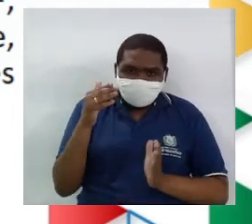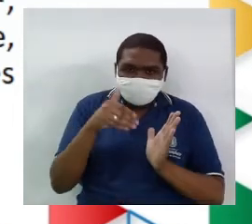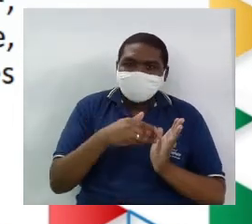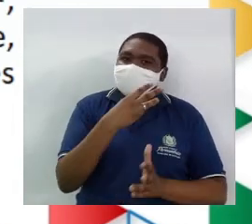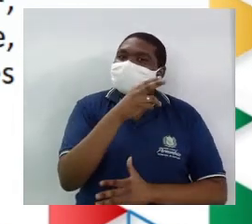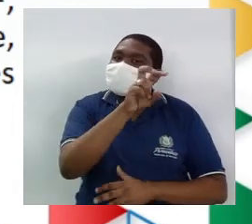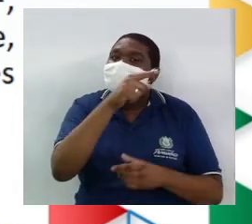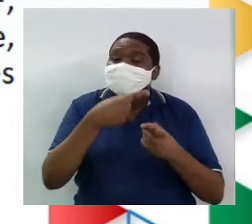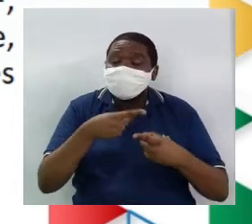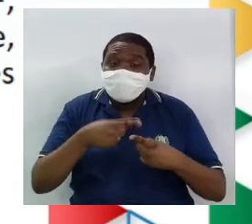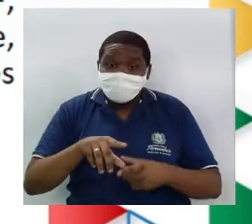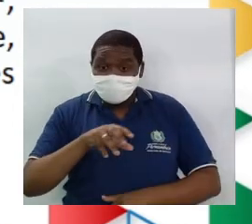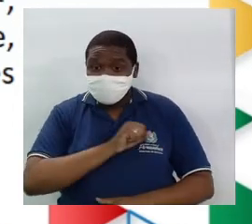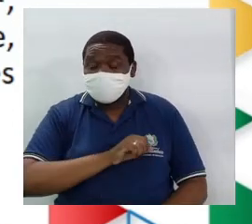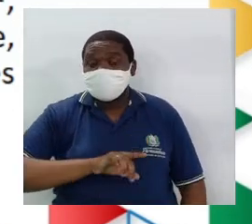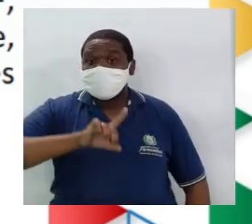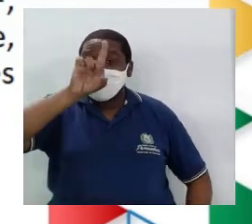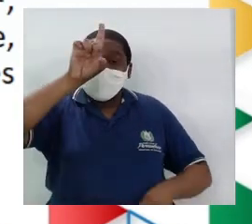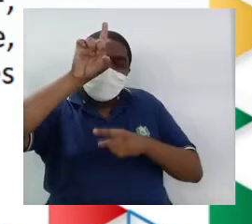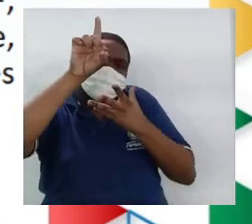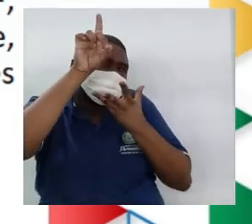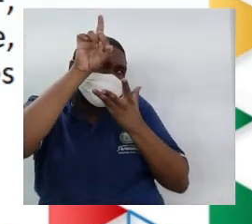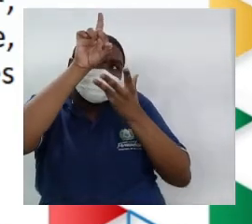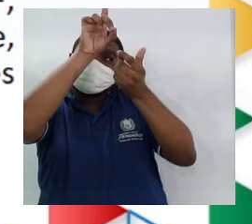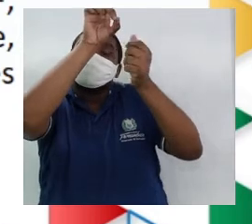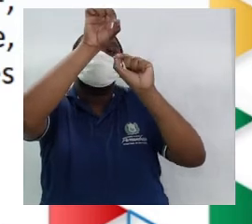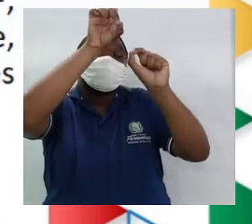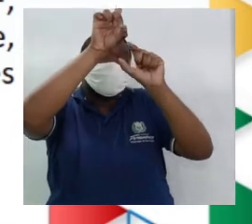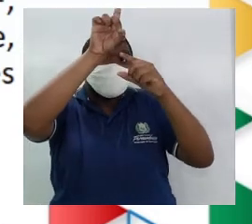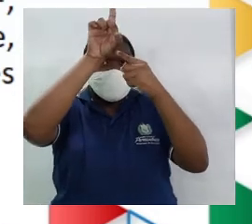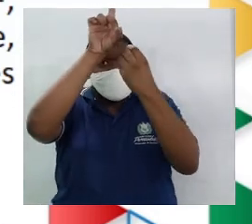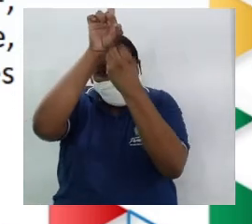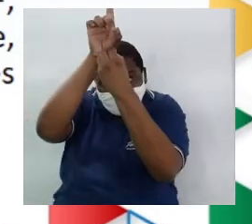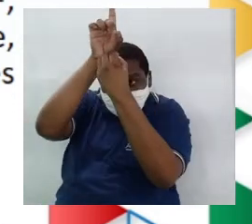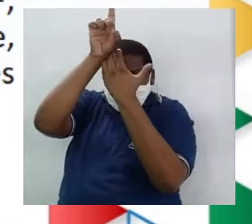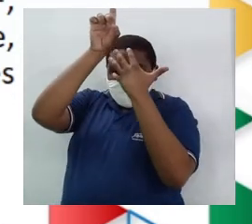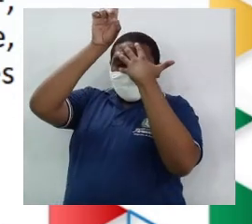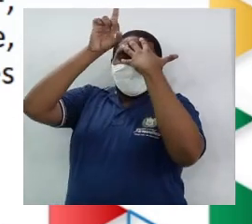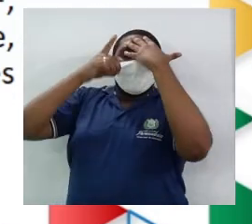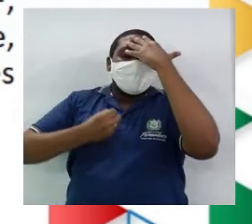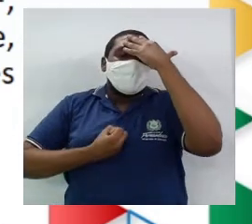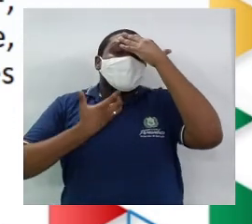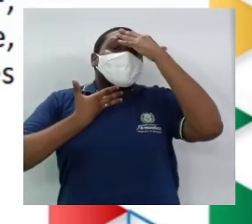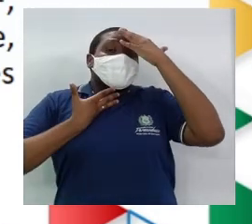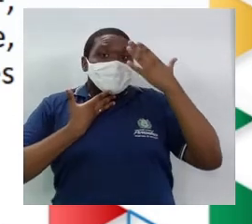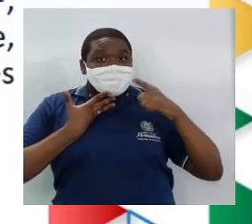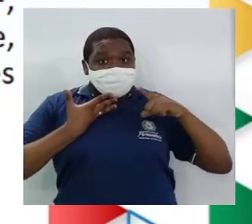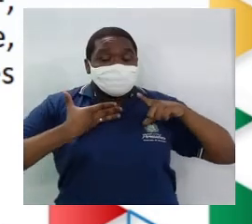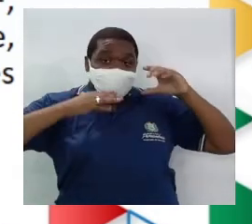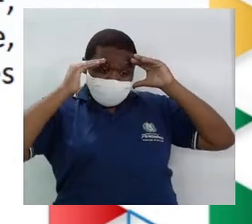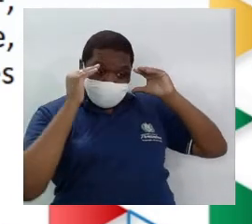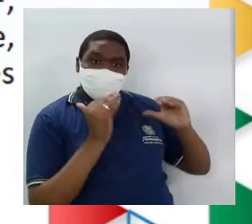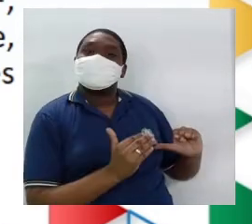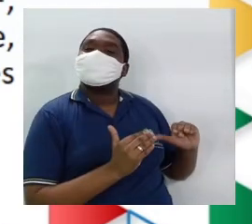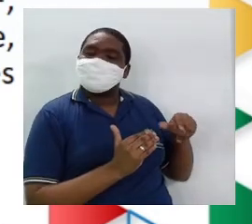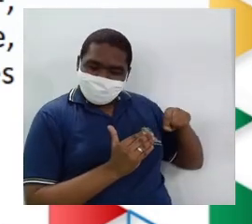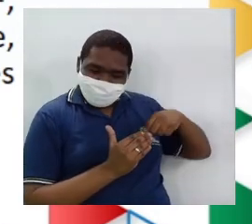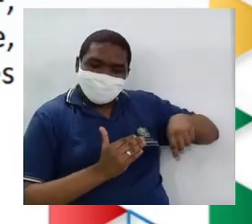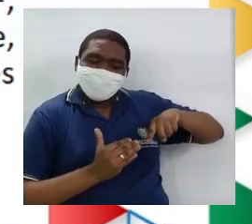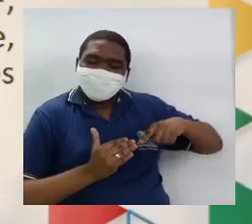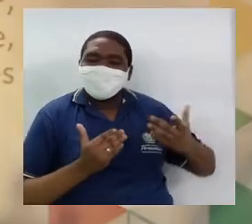o amor do Divino Mestre inspira a fraternidade, solidariedade, respeito.